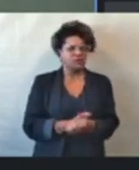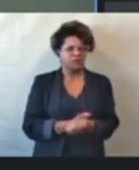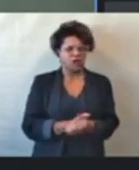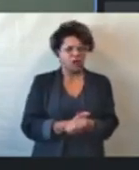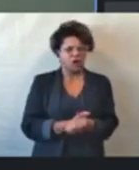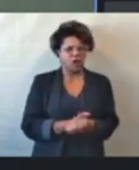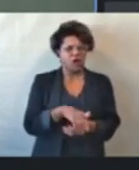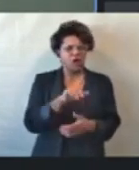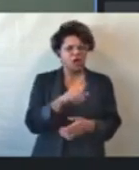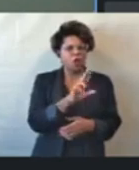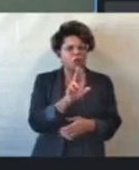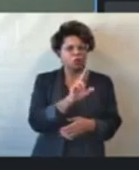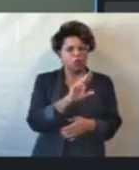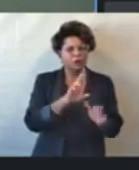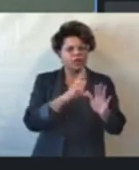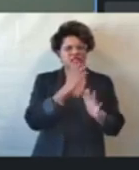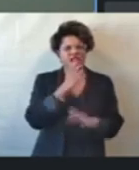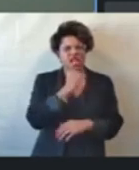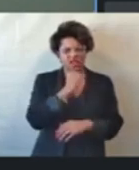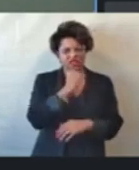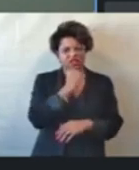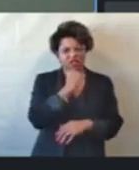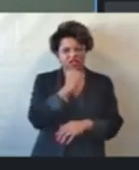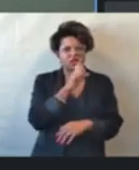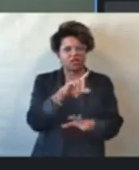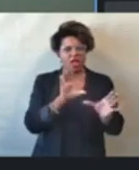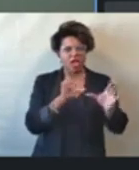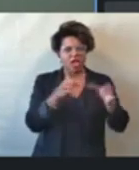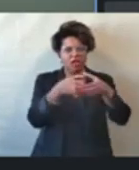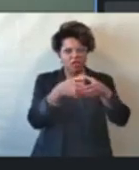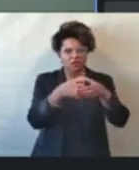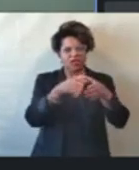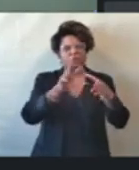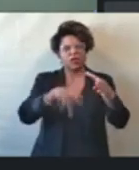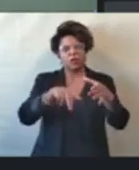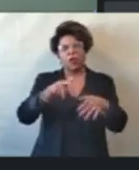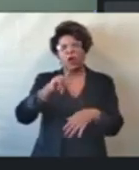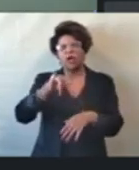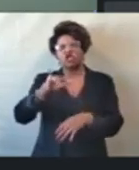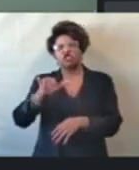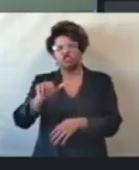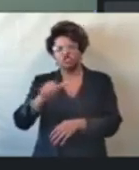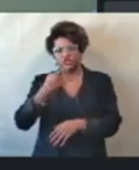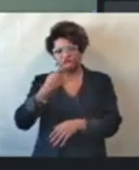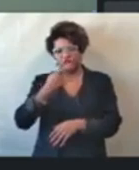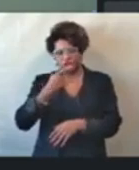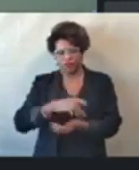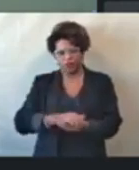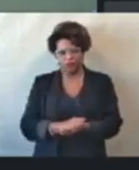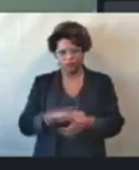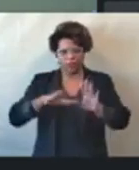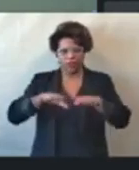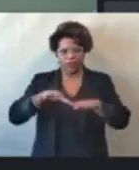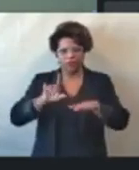outras receitas, tá? Aí depende da classificação, como a Cristina mencionou. Ele entra como outras receitas de correntes